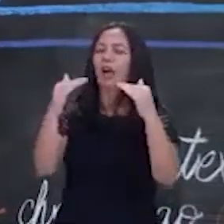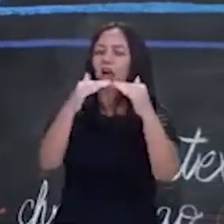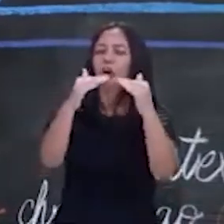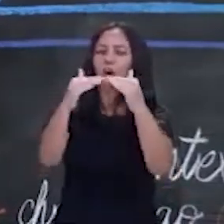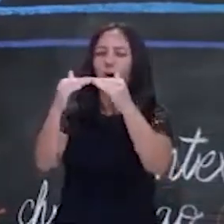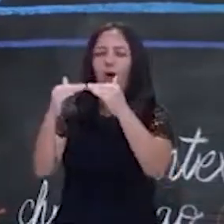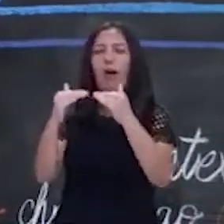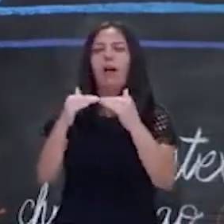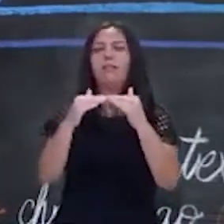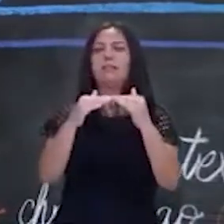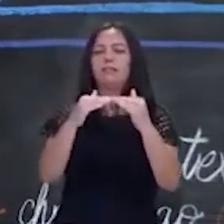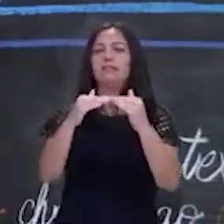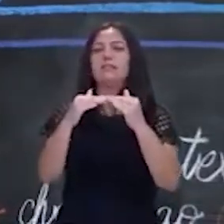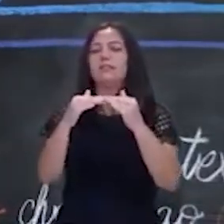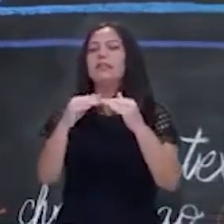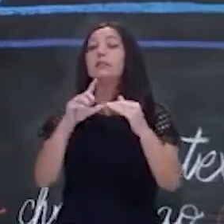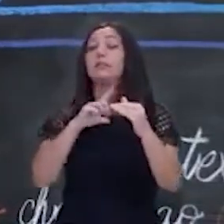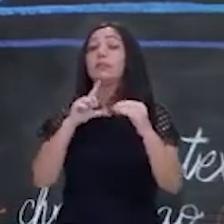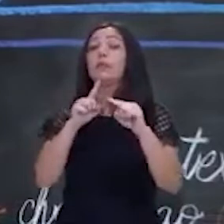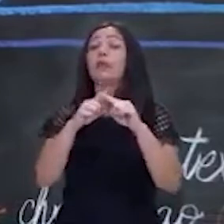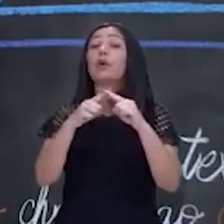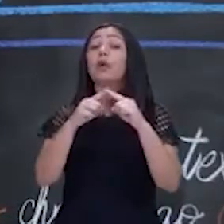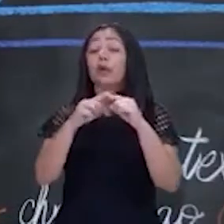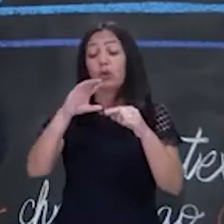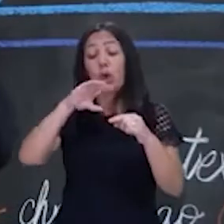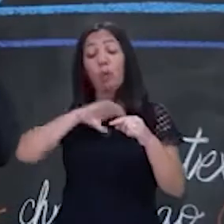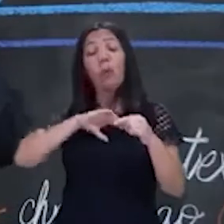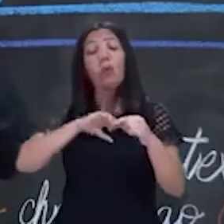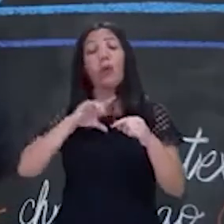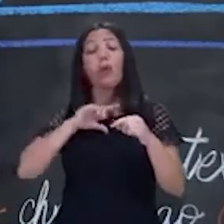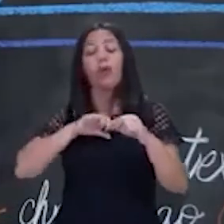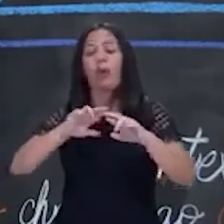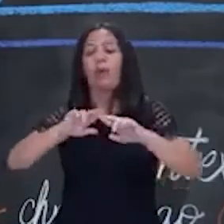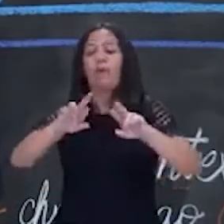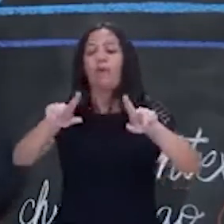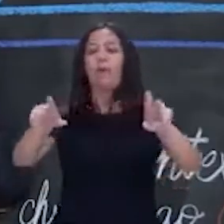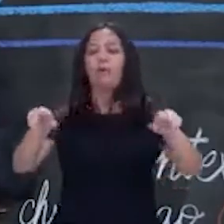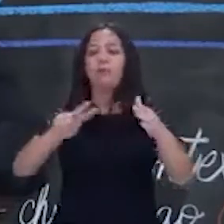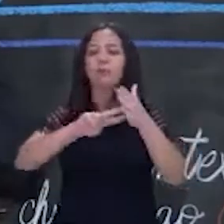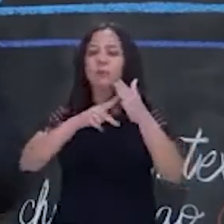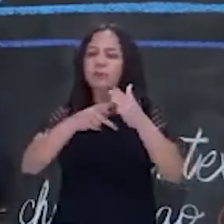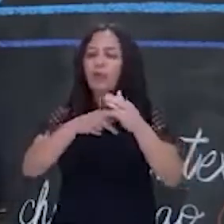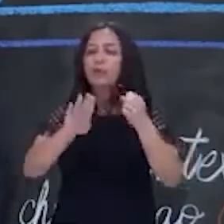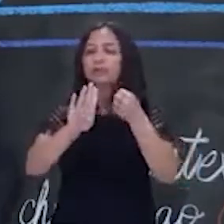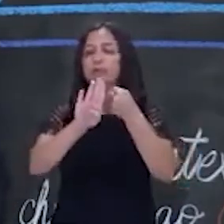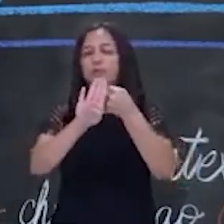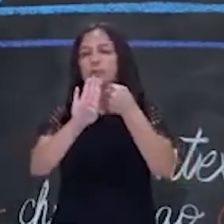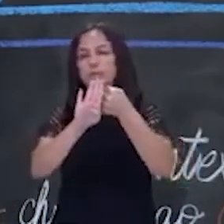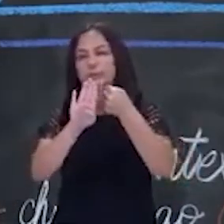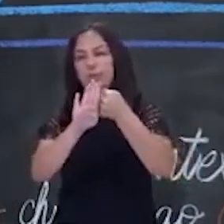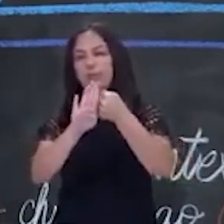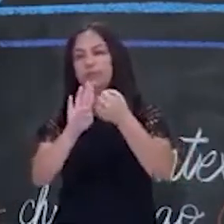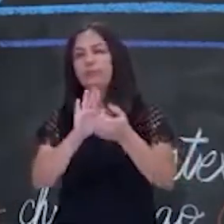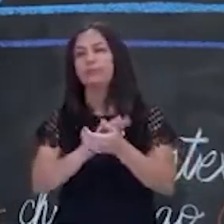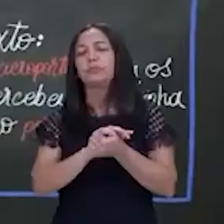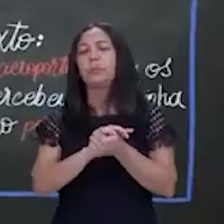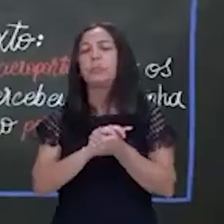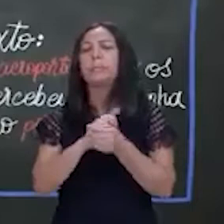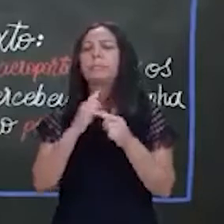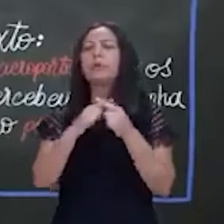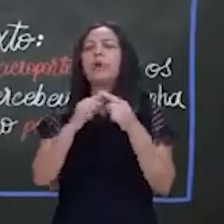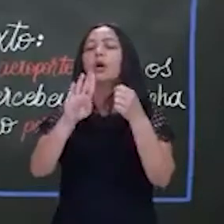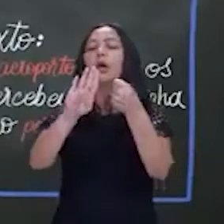número e grau. Essas pessoas estão se referindo a isso, a essas variações que a gente se apropria das regras na forma que a gente se comunica